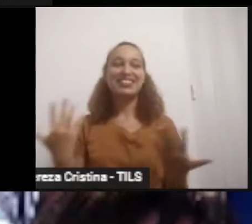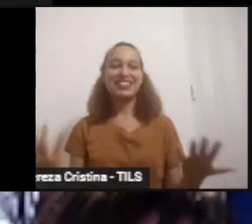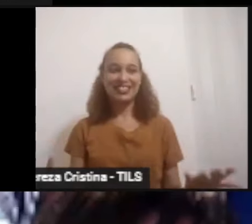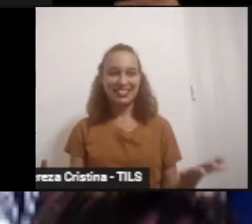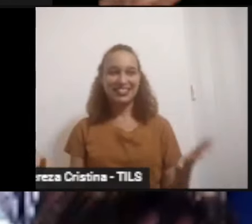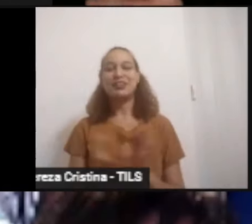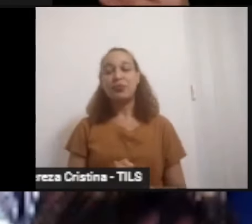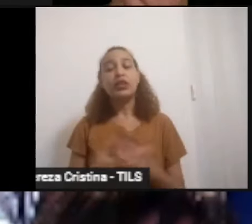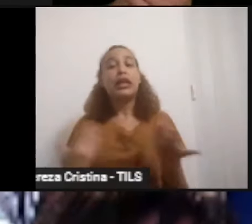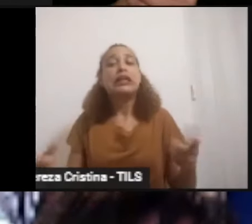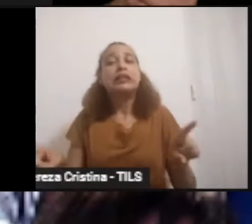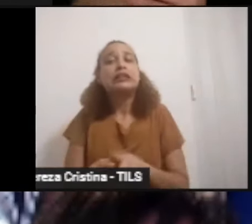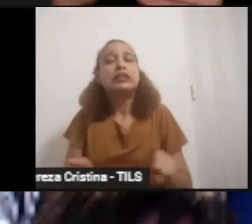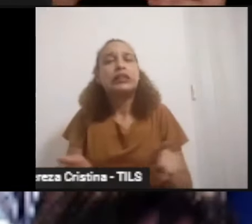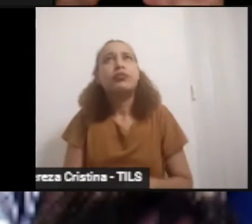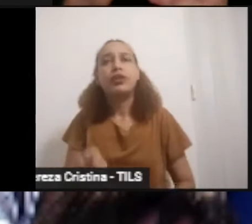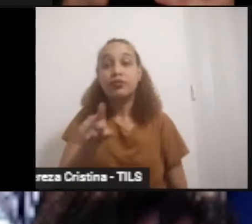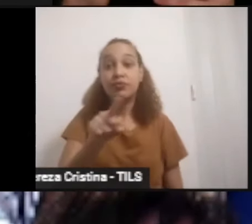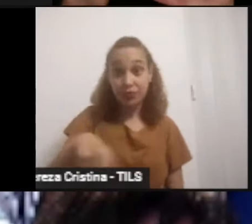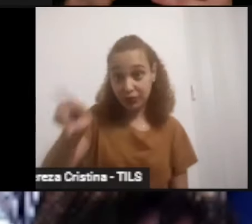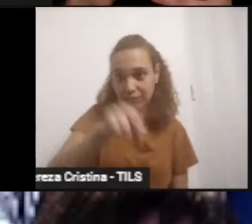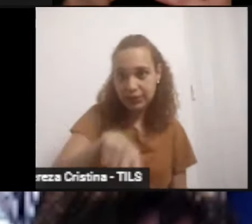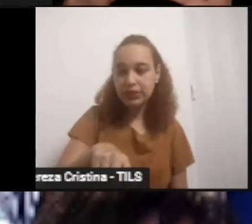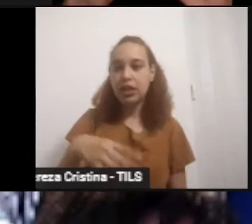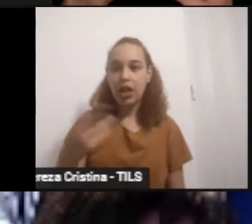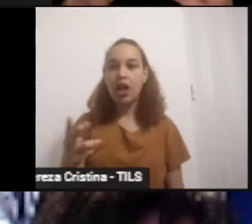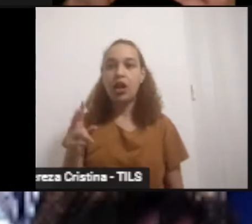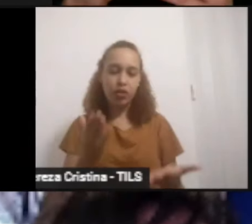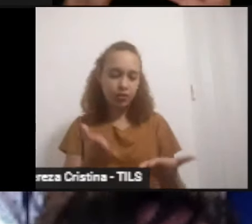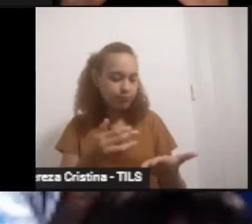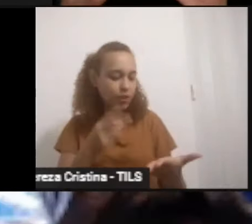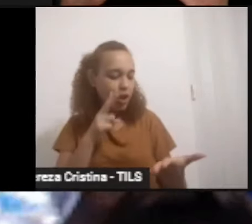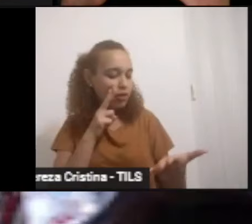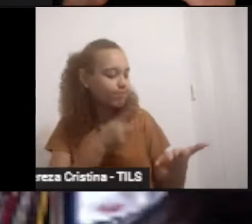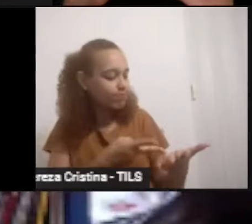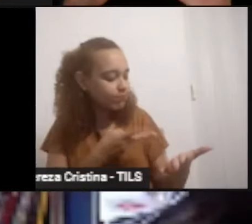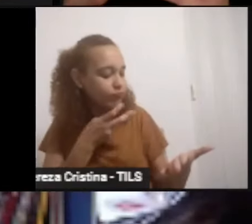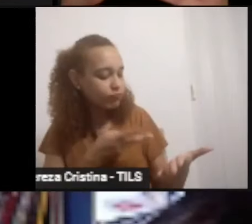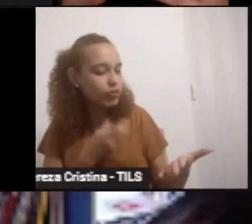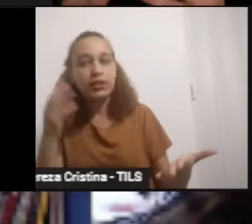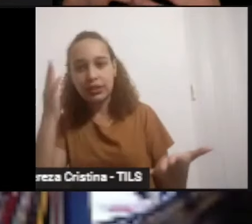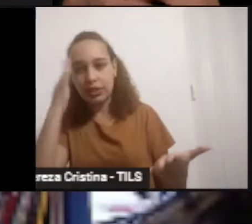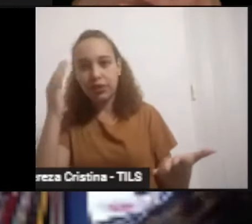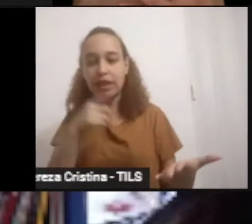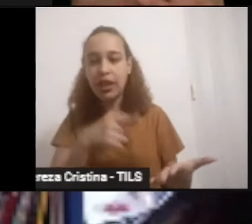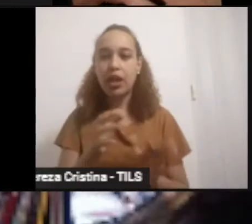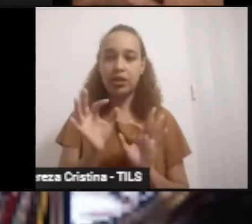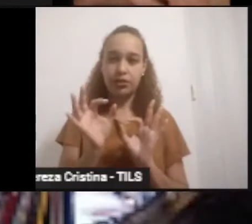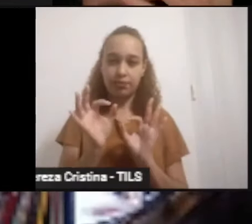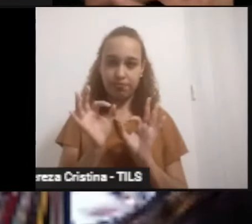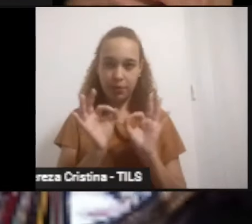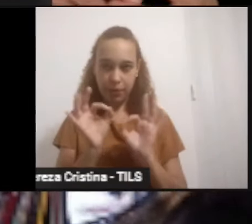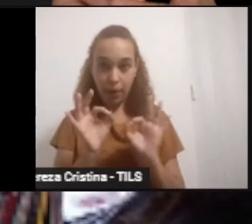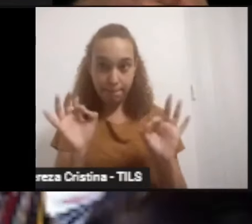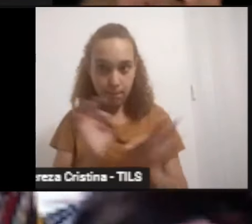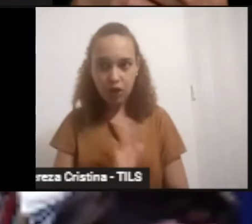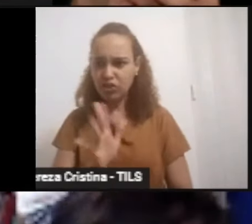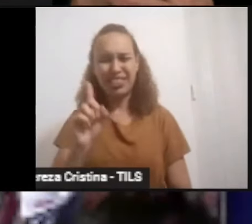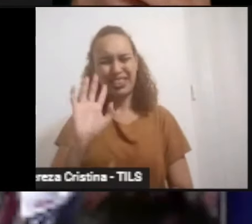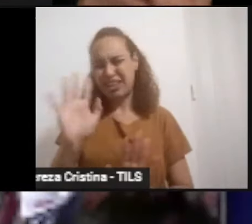Também se quando vocês forem ver assim, o livro mais de perto, vocês vão ver que ele não é assim super bem acabado, então tem a marca do